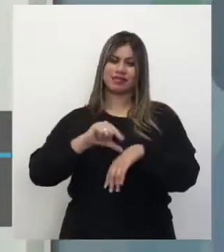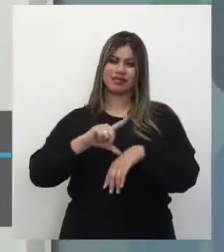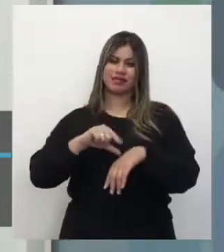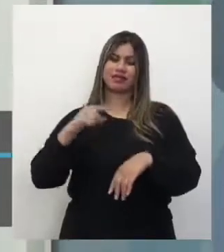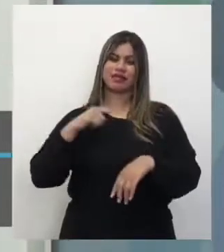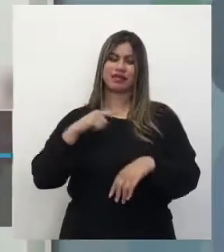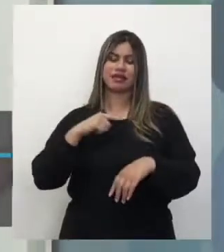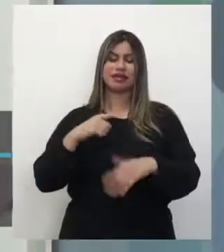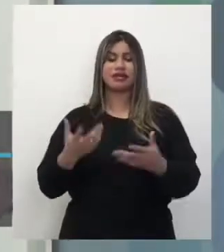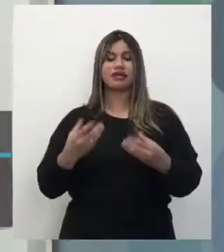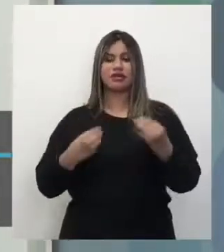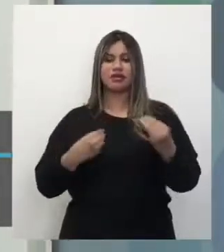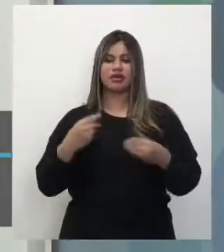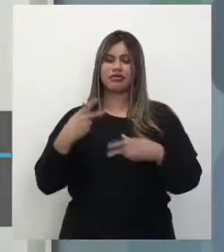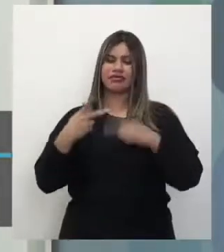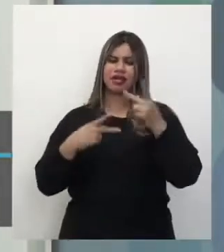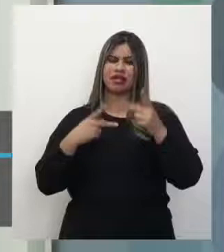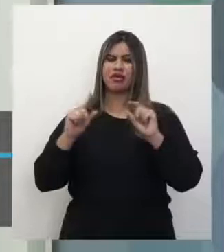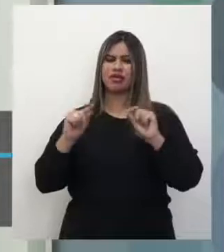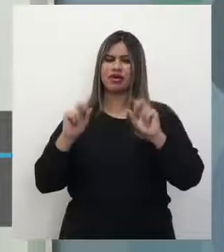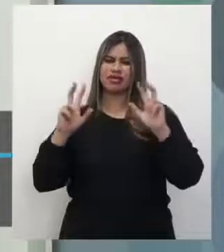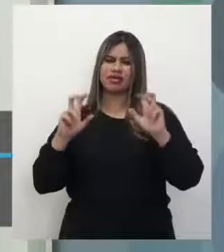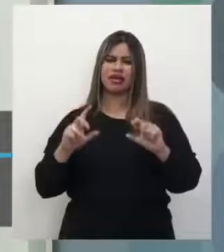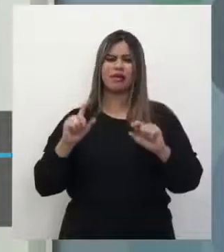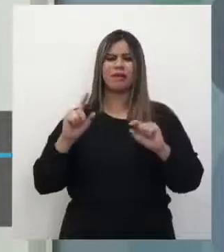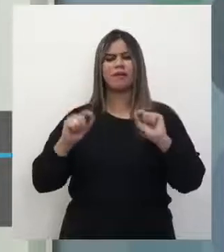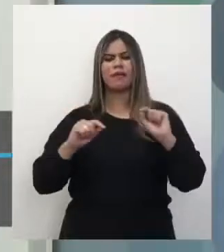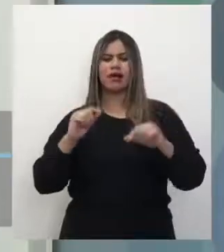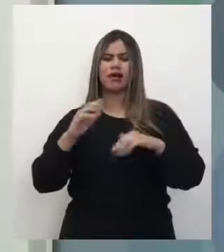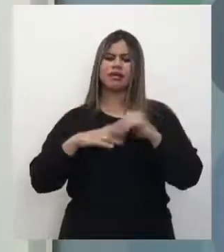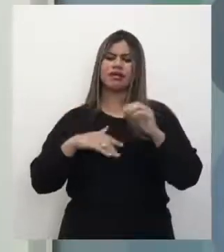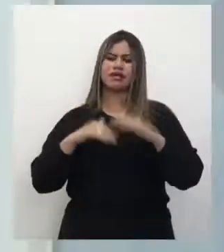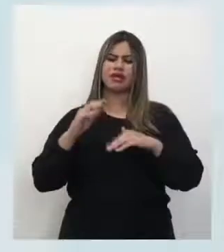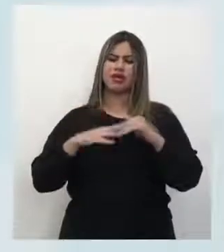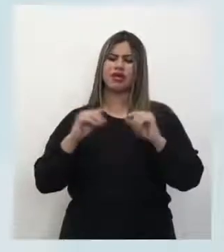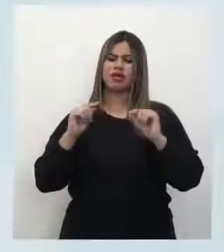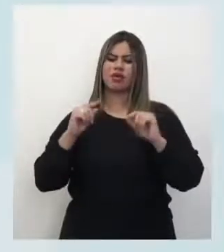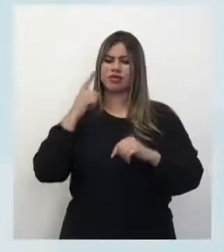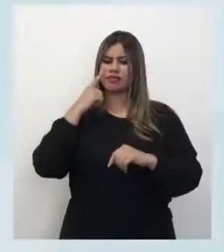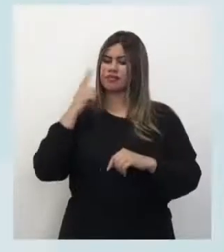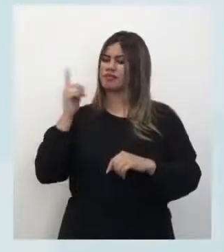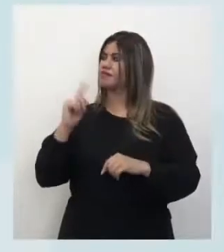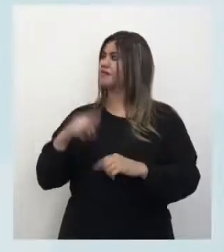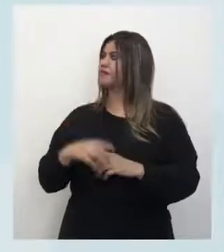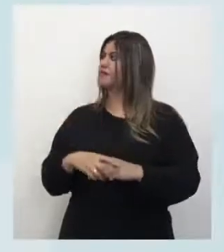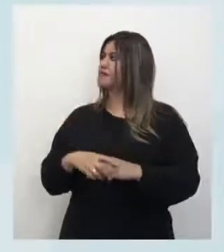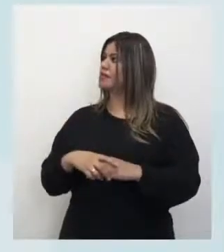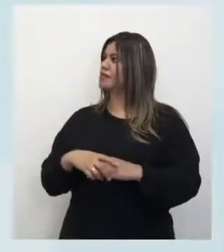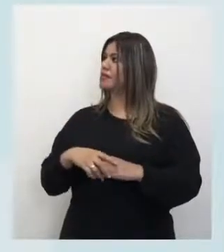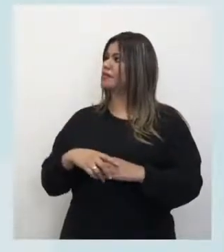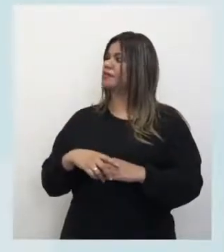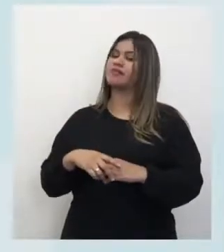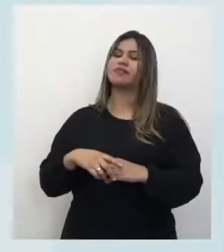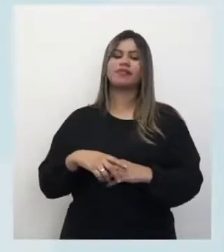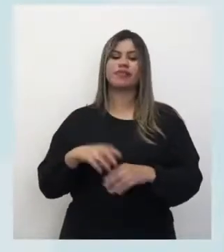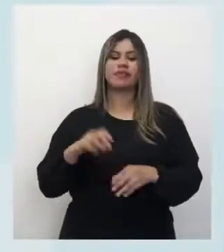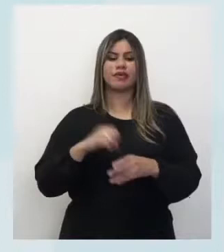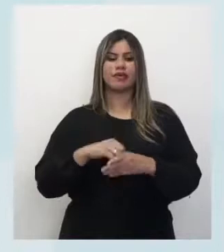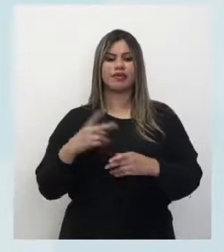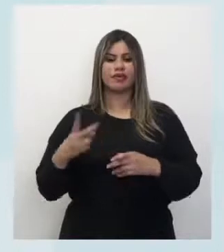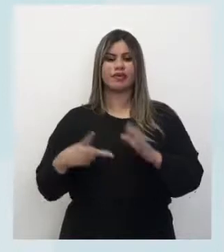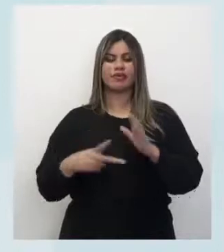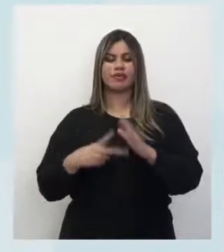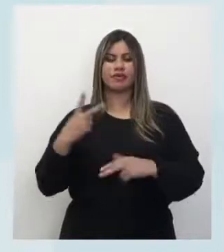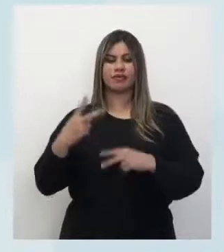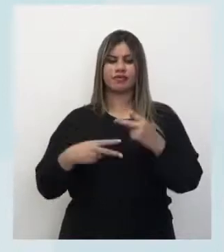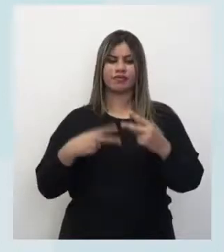chega depois, do que a gente está falando, qual que é o assunto, qual que é a habilidade. Então vejam bem, gente, nós estamos falando aqui sobre o conteúdo que é da segunda série do